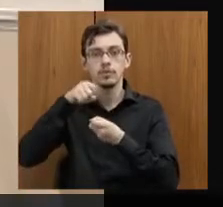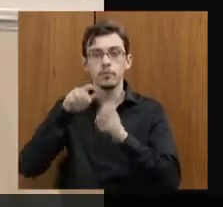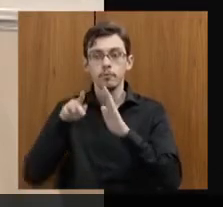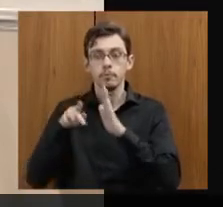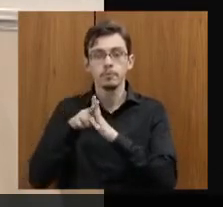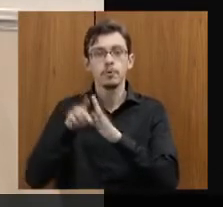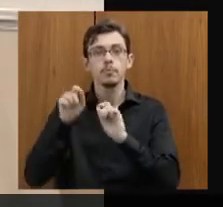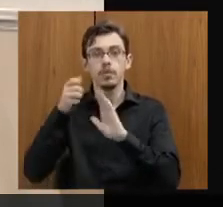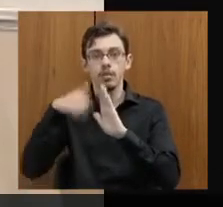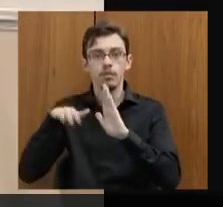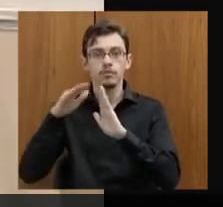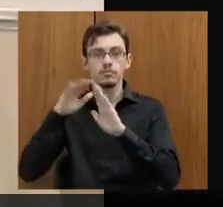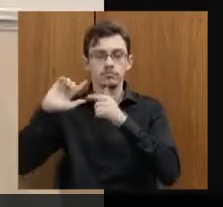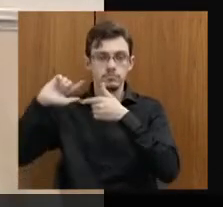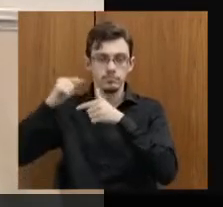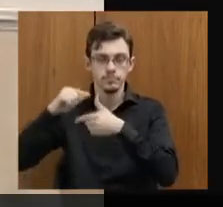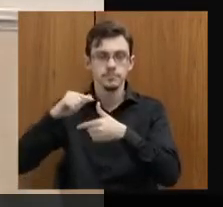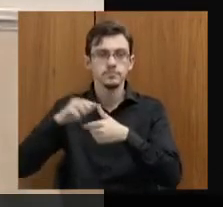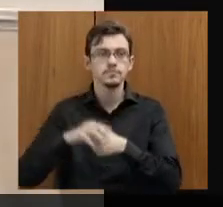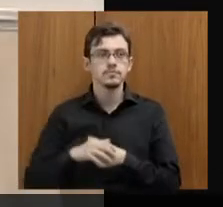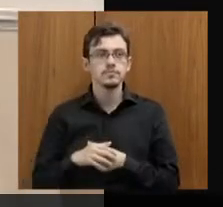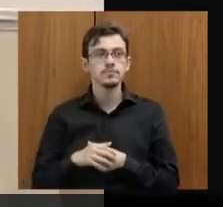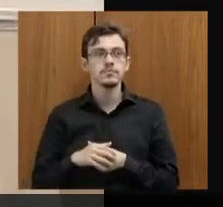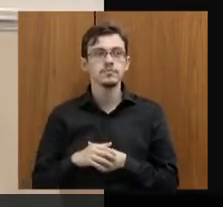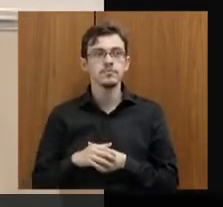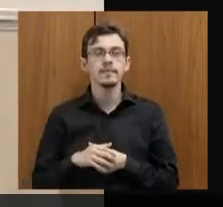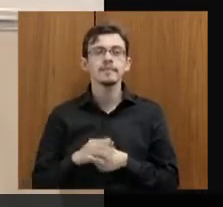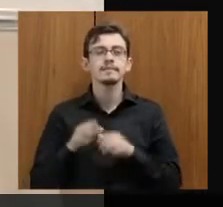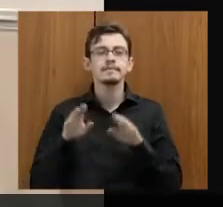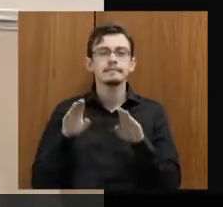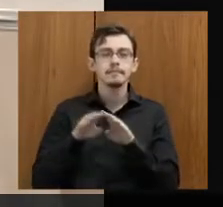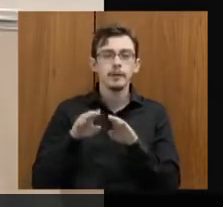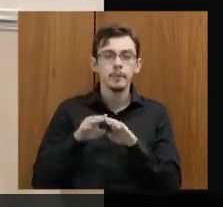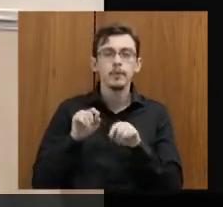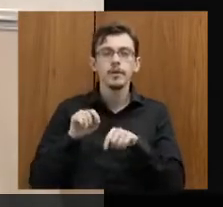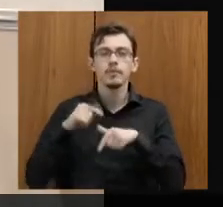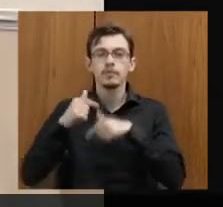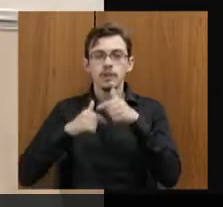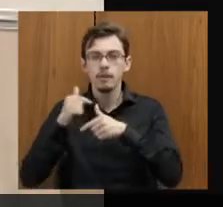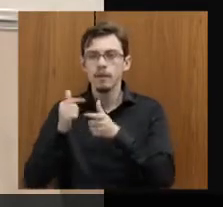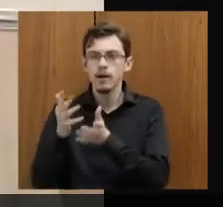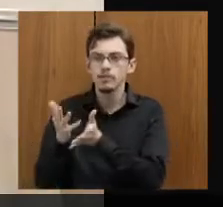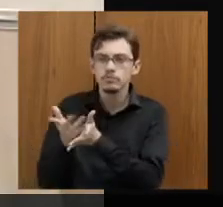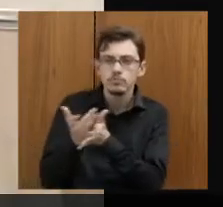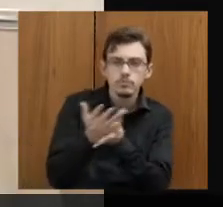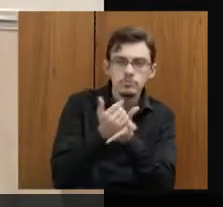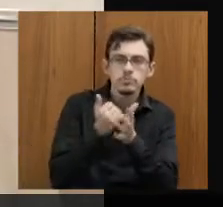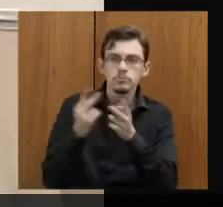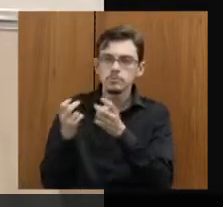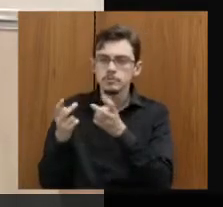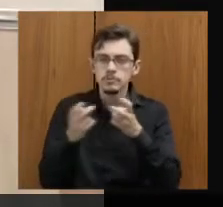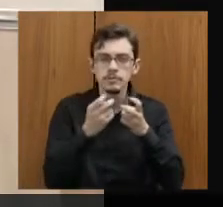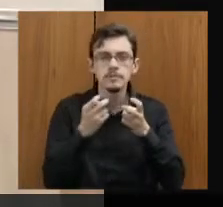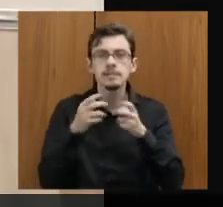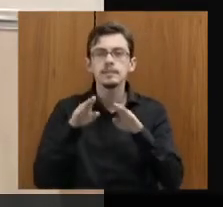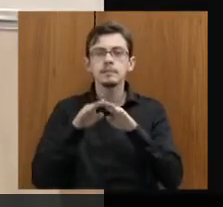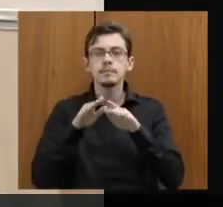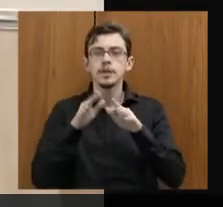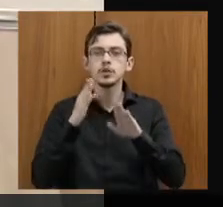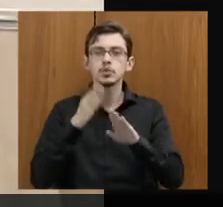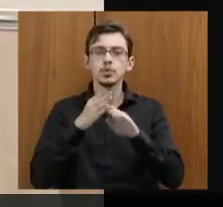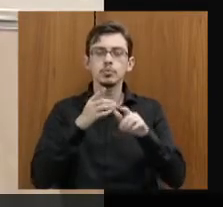quanto aos procedimentos relacionados à identificação de delimitação discriminação e titulação do território